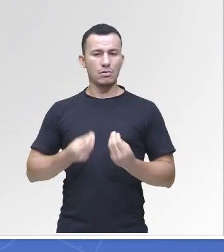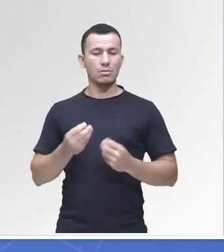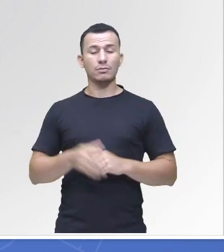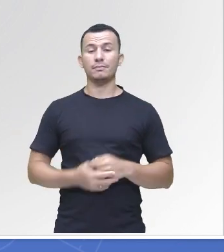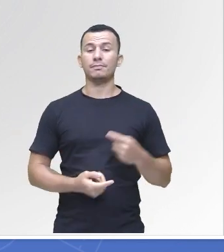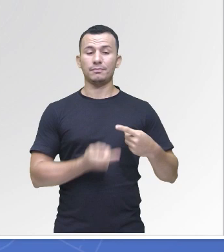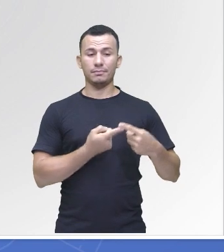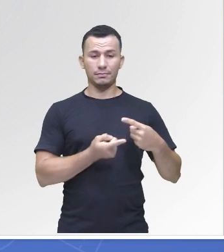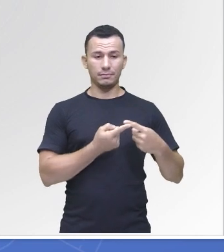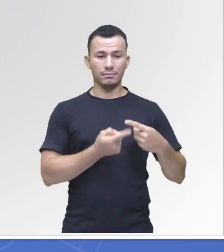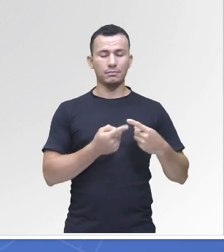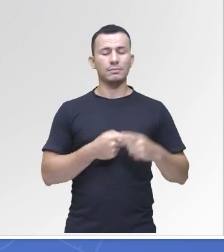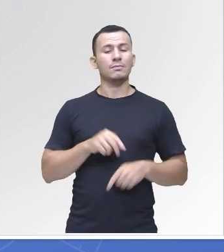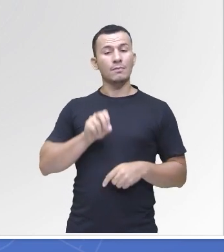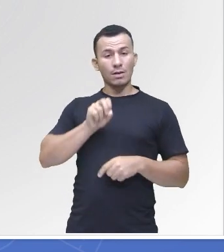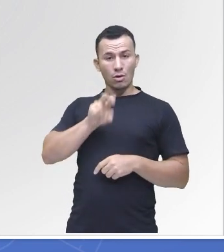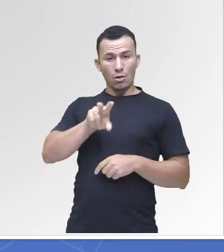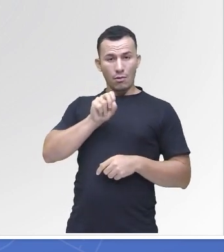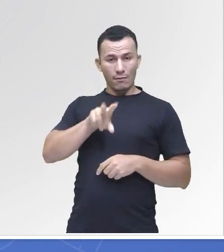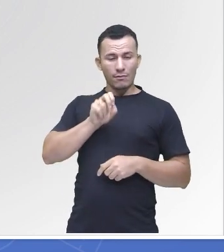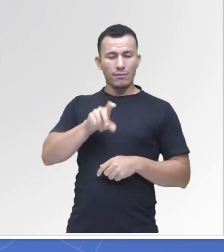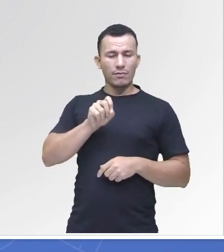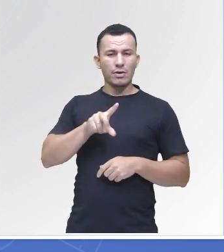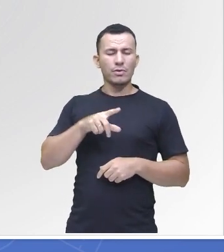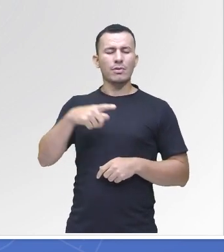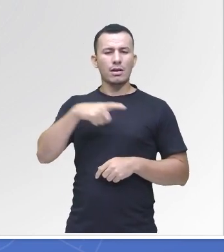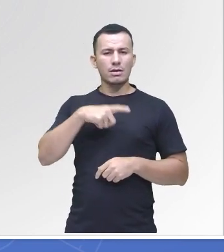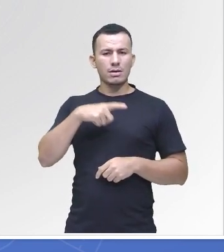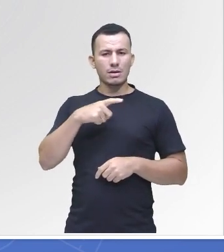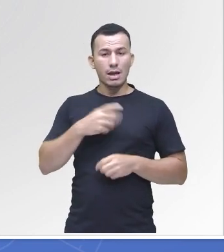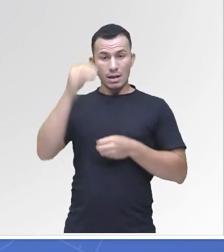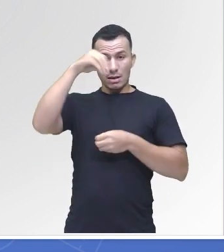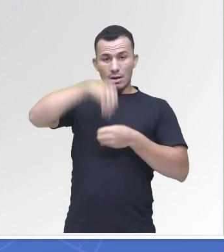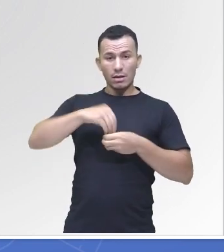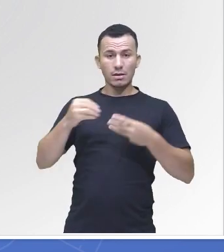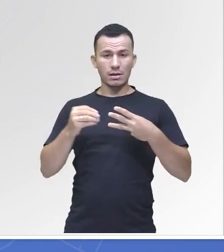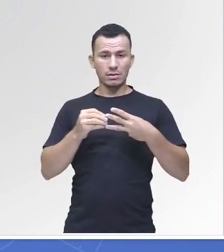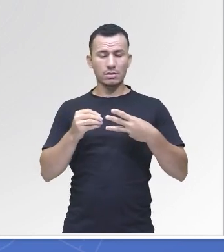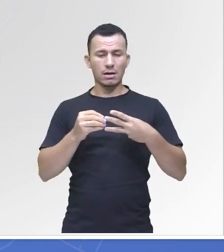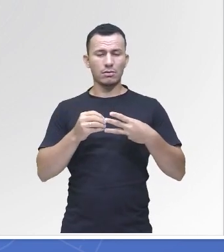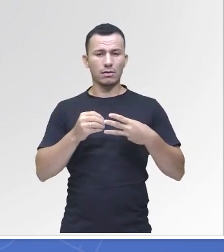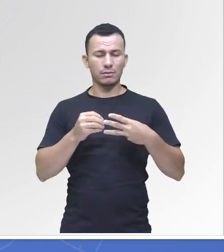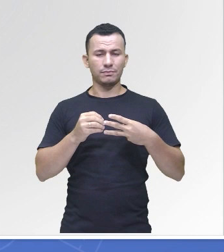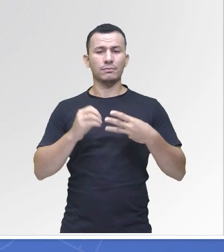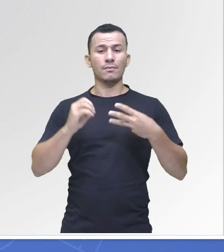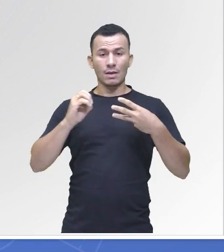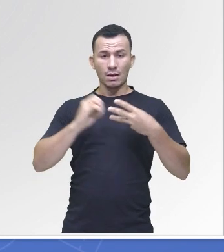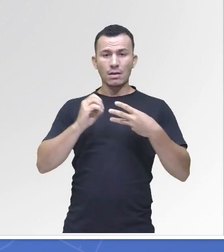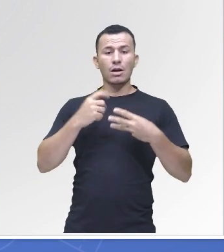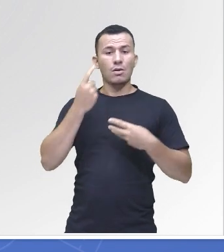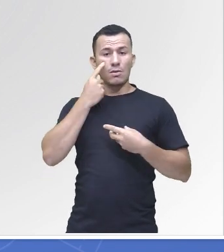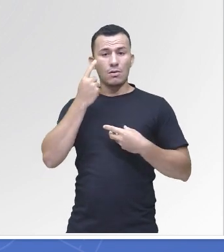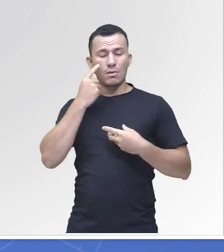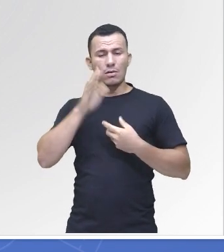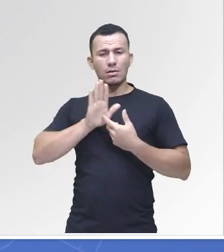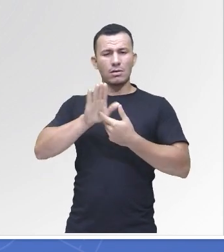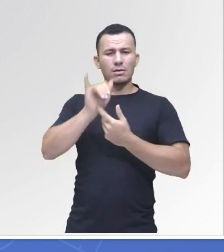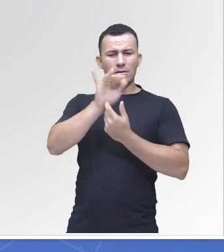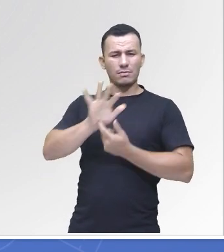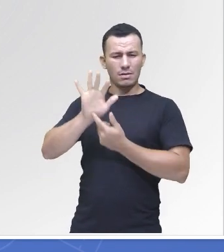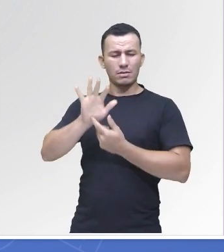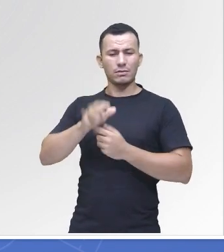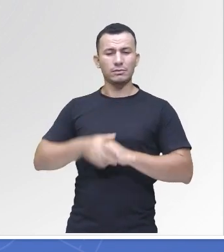primeiro, quando o vírus ele está inteiro no interior da célula, né? Então a gente tem aqui a representação dessa